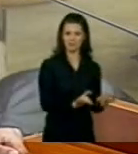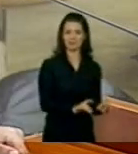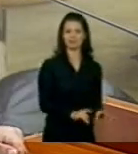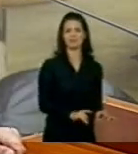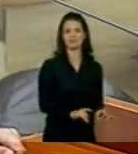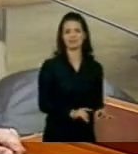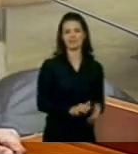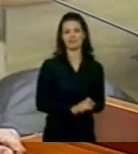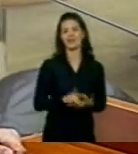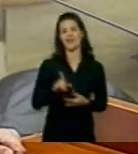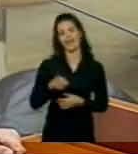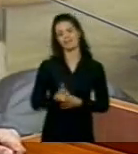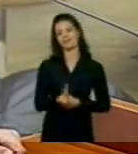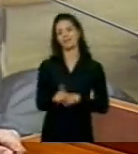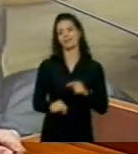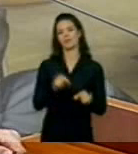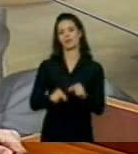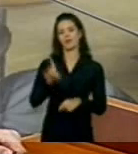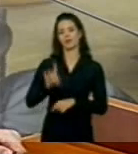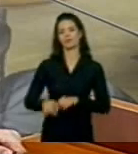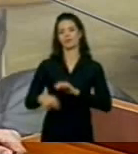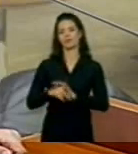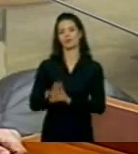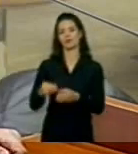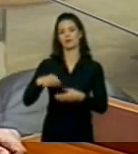as prerrogativas dos parlamentares e não dos outros.